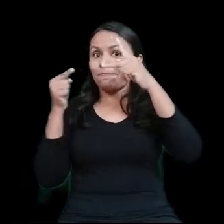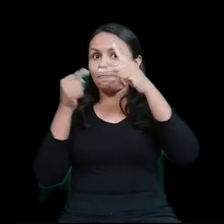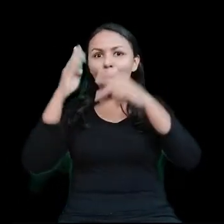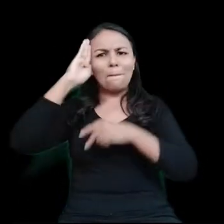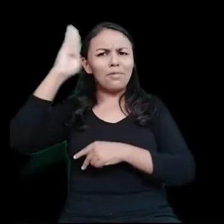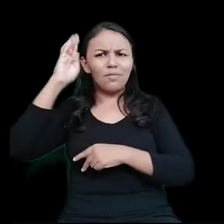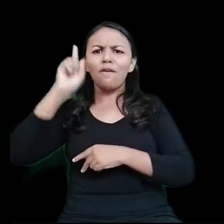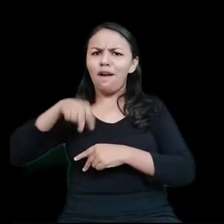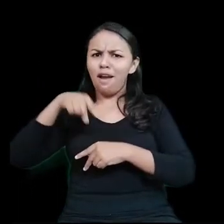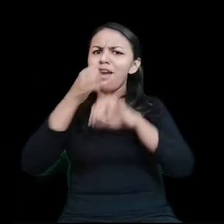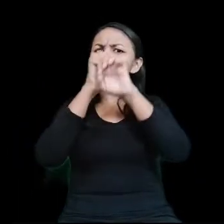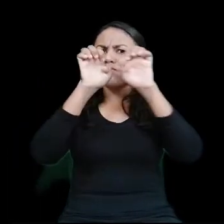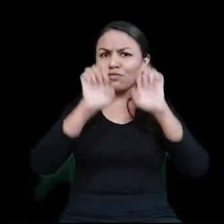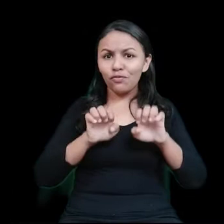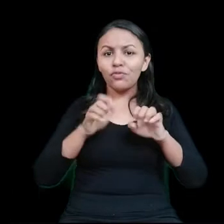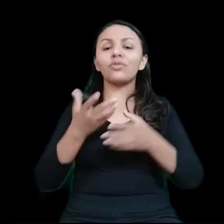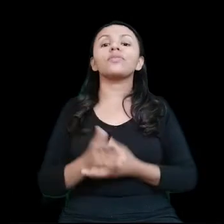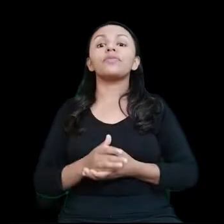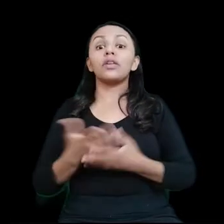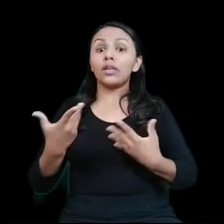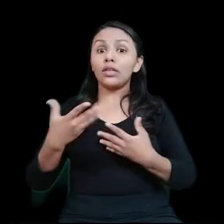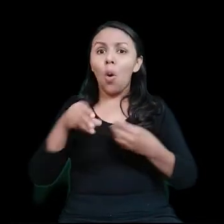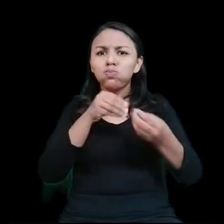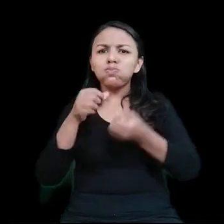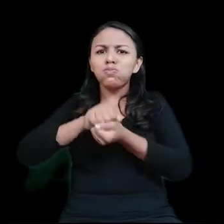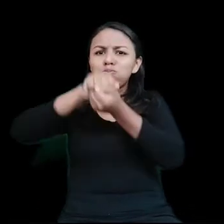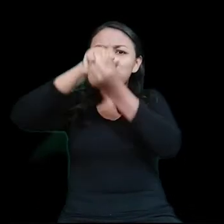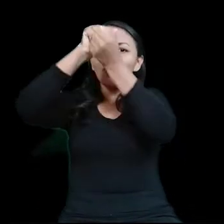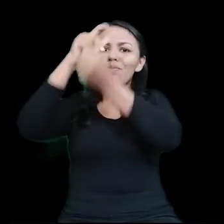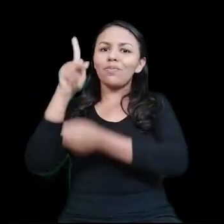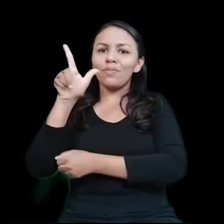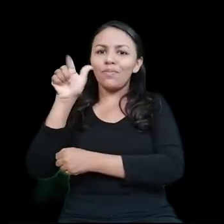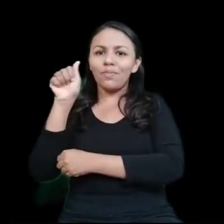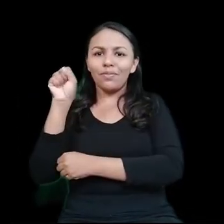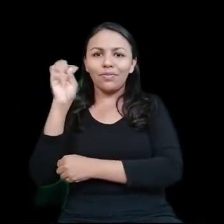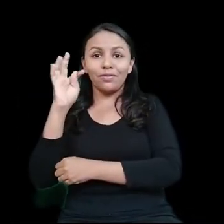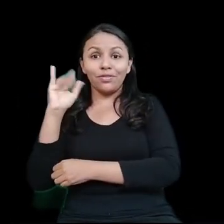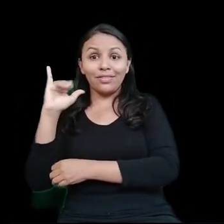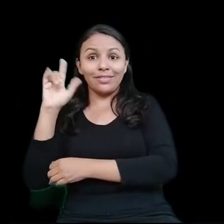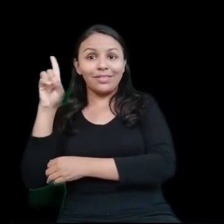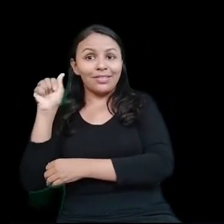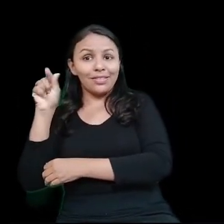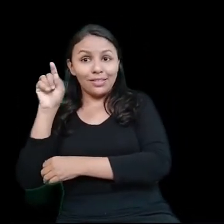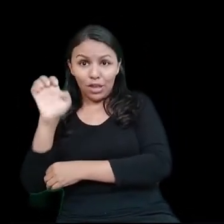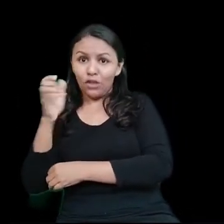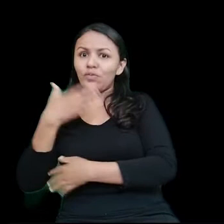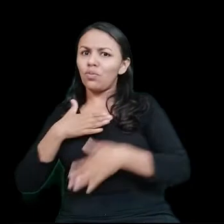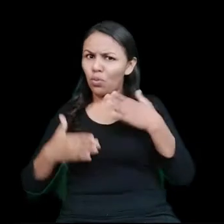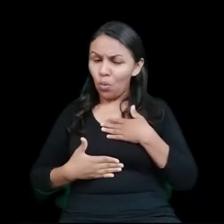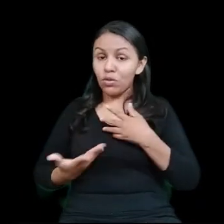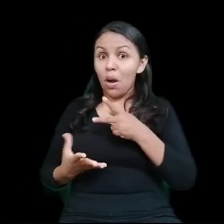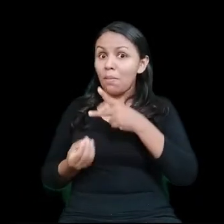são estruturas que dão plasticidade ao nosso corpo. A proteína é um